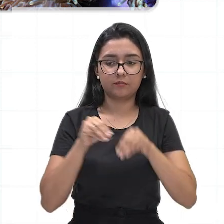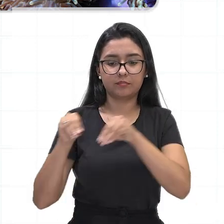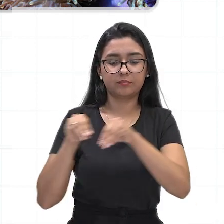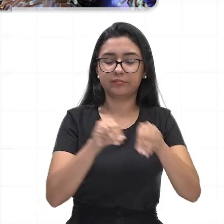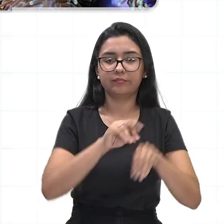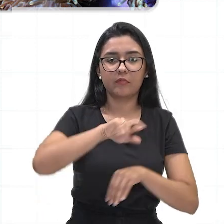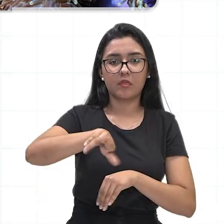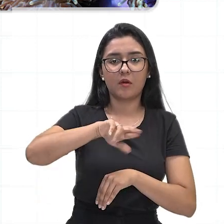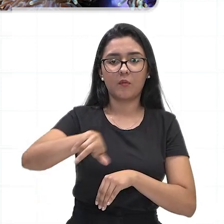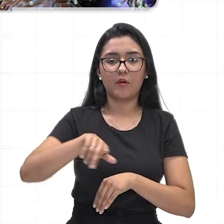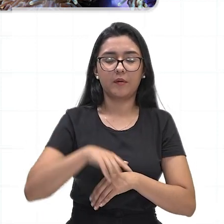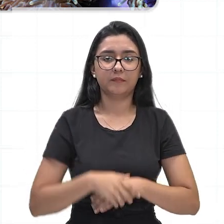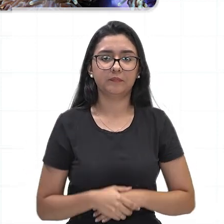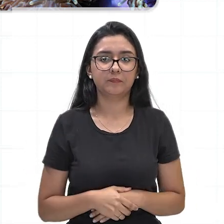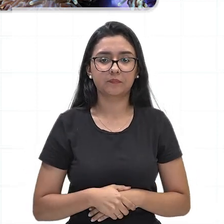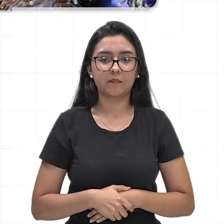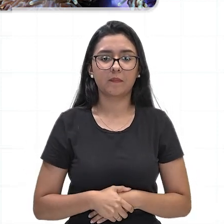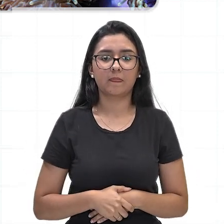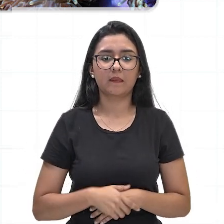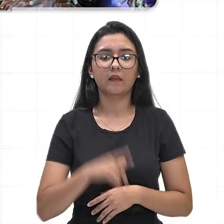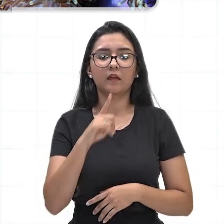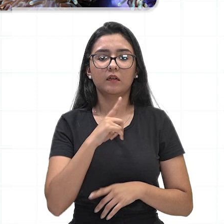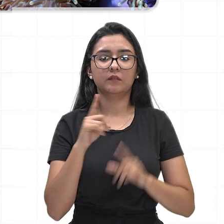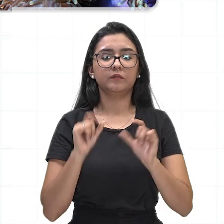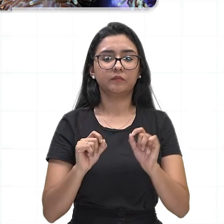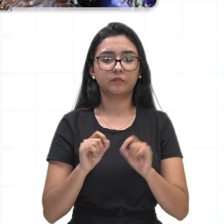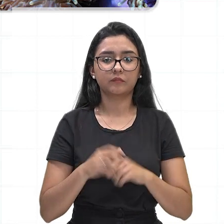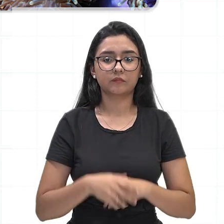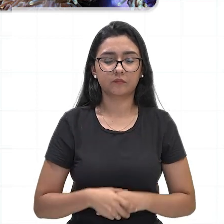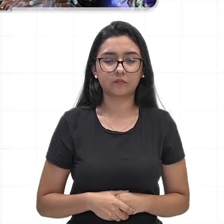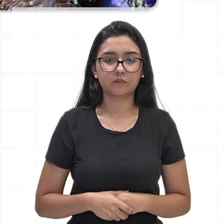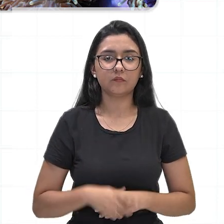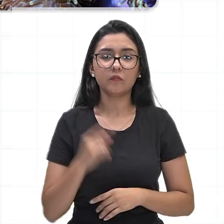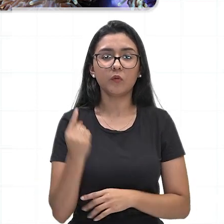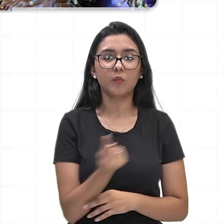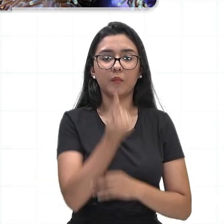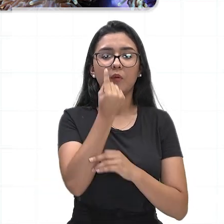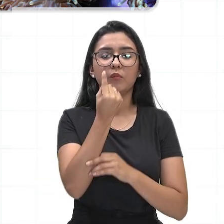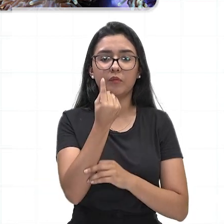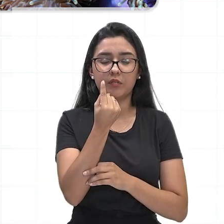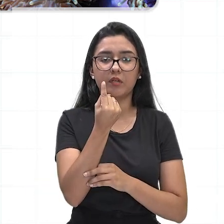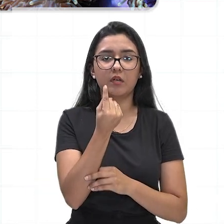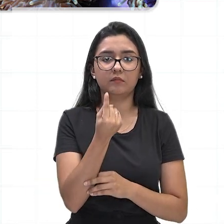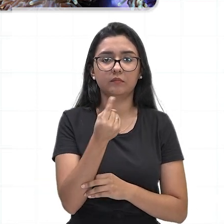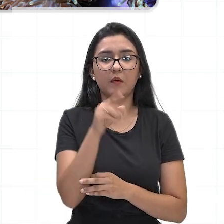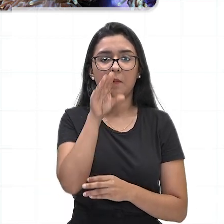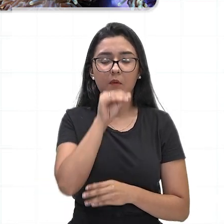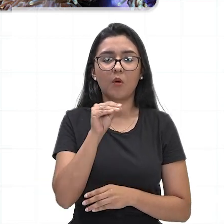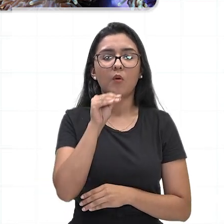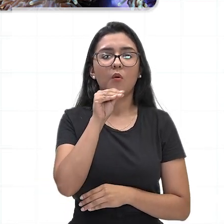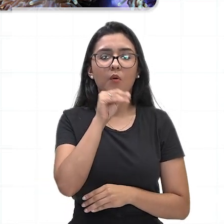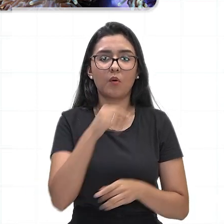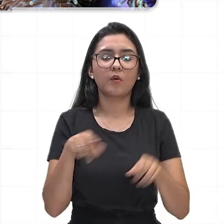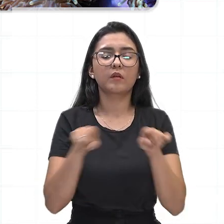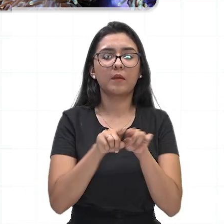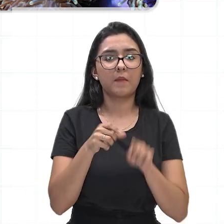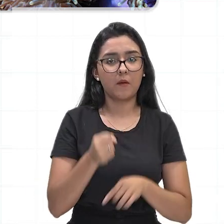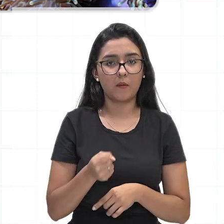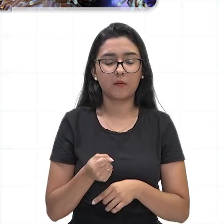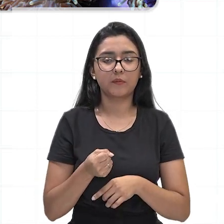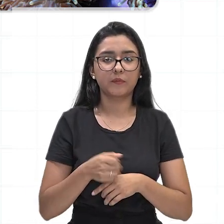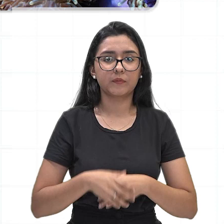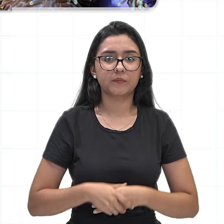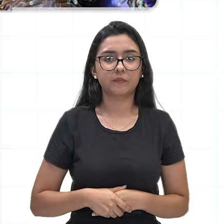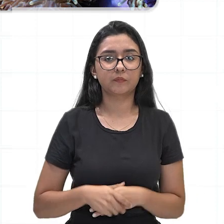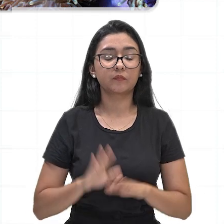Os quinidários possuem uma cavidade gastrovascular que tem uma única abertura, a qual funciona como